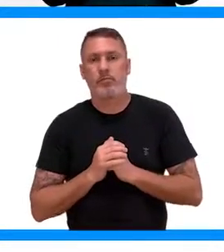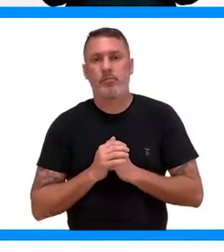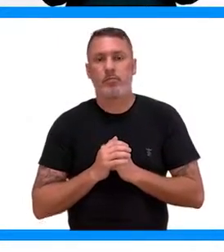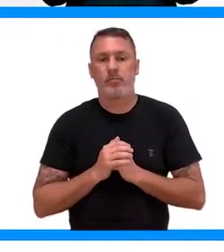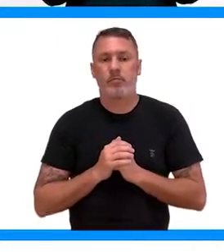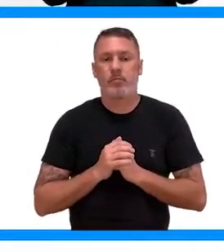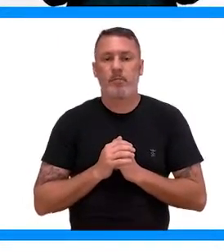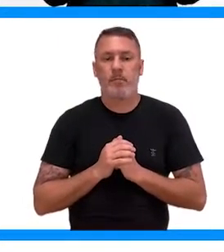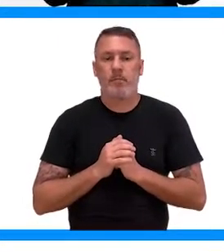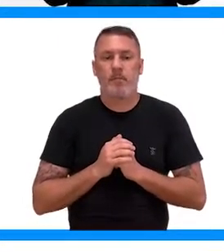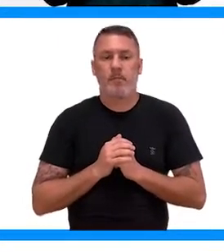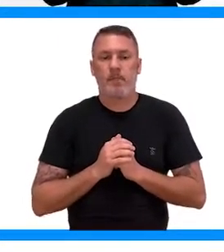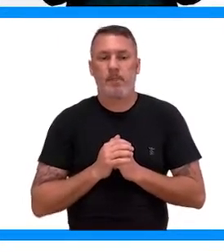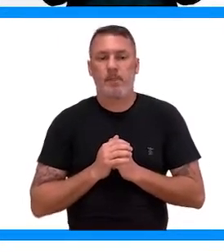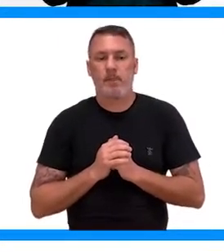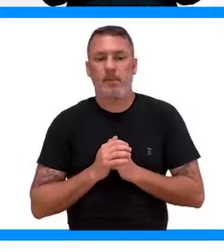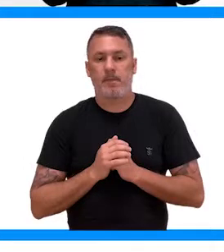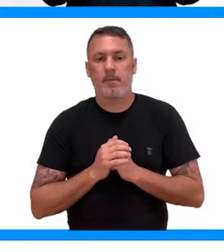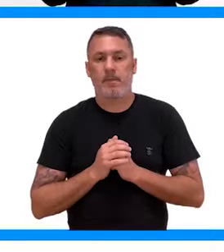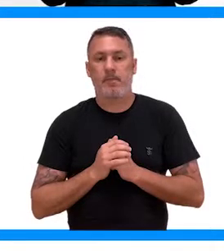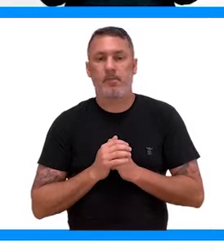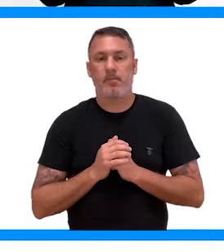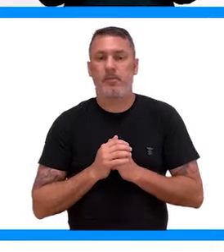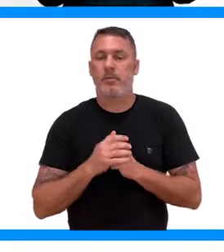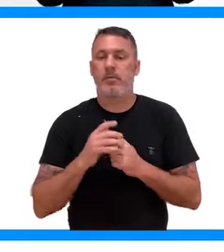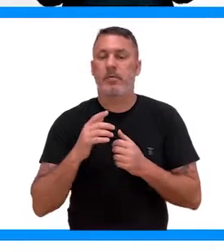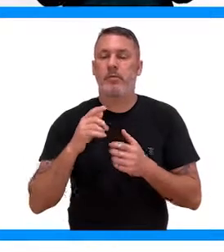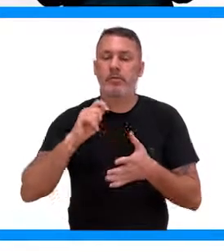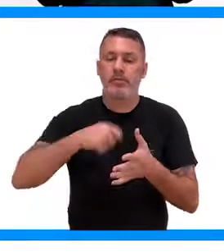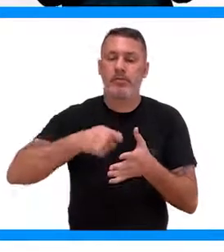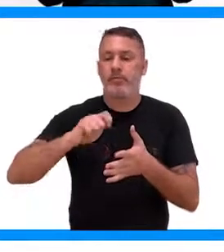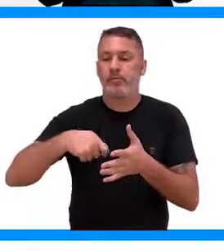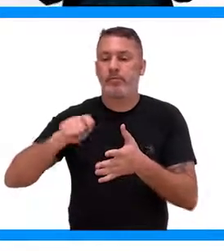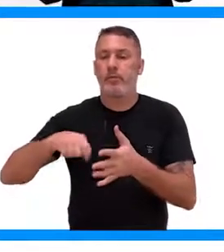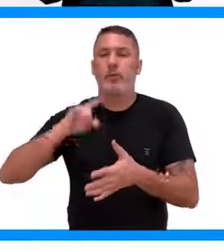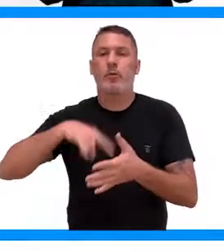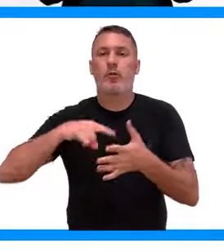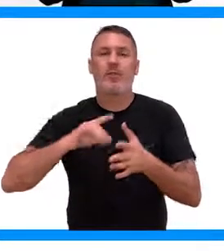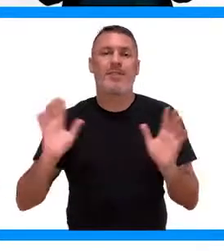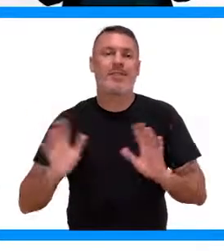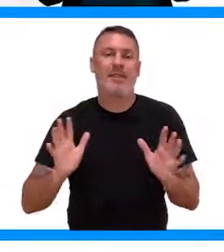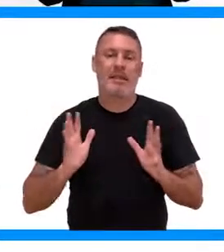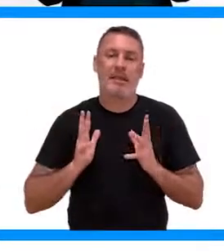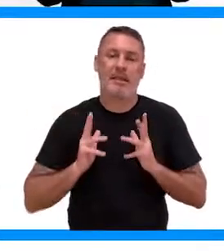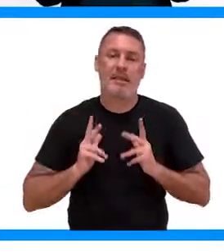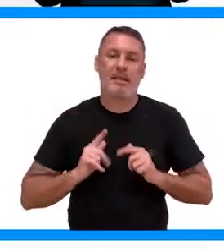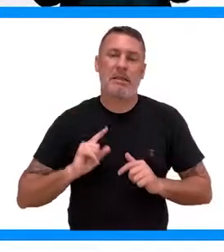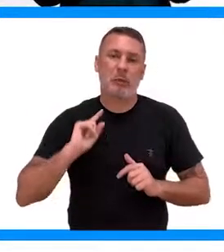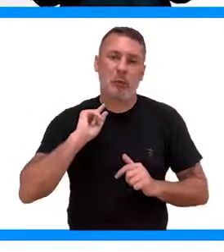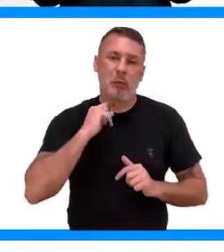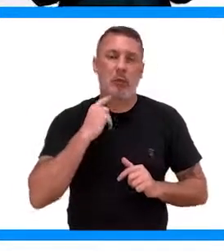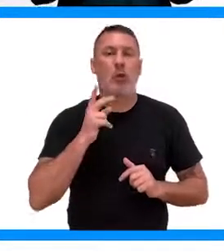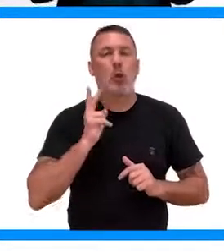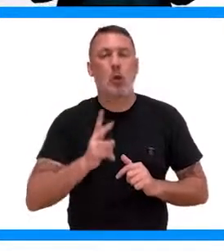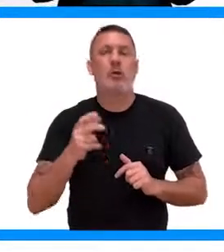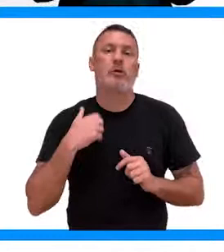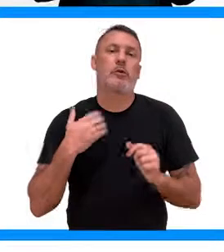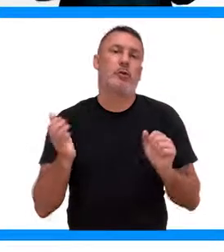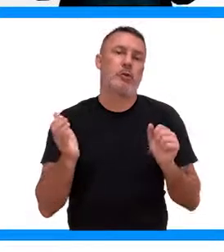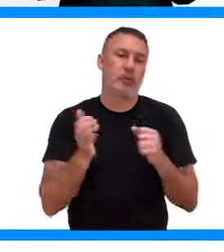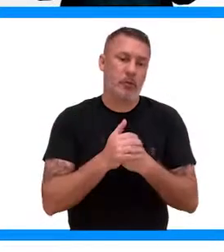sigo sendo um ilegal. Papéis não acertei, continuo sendo um